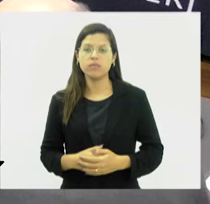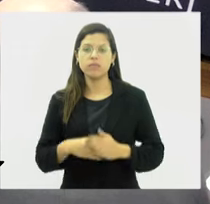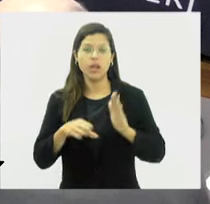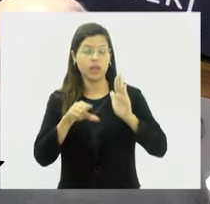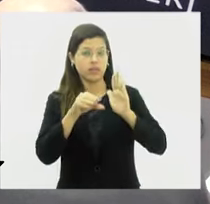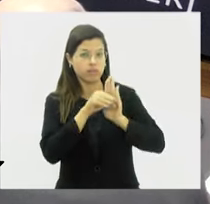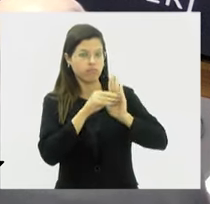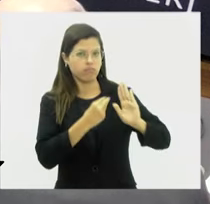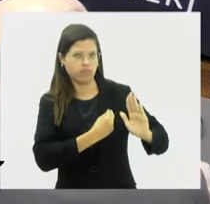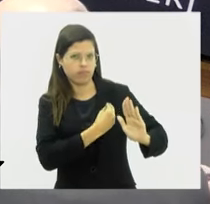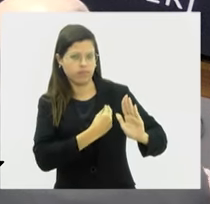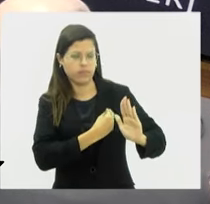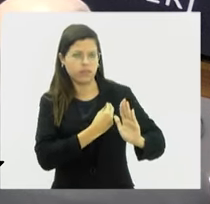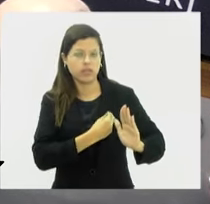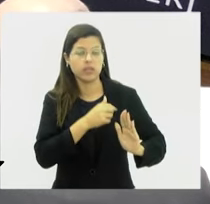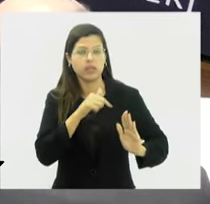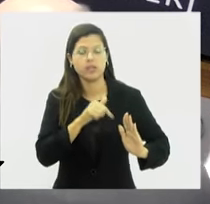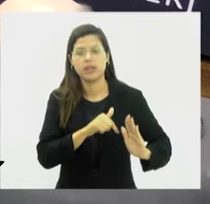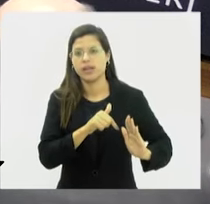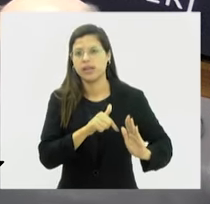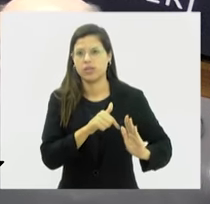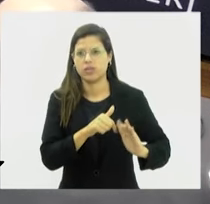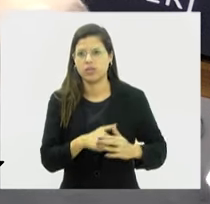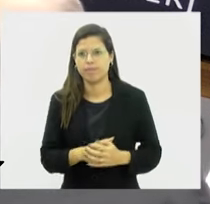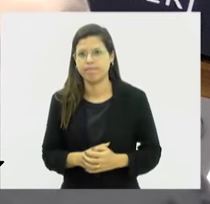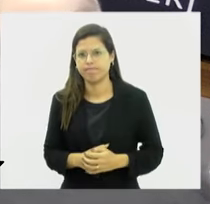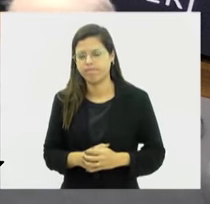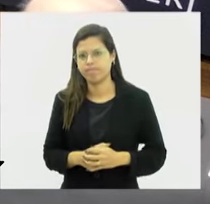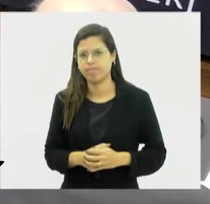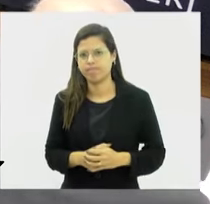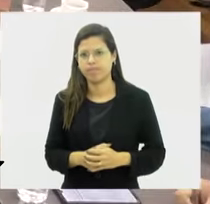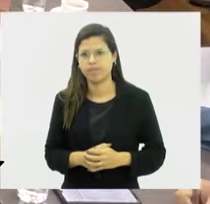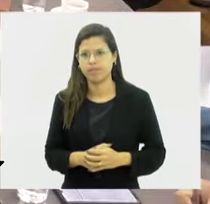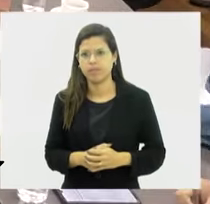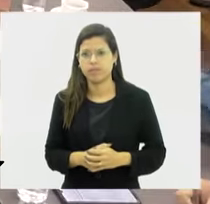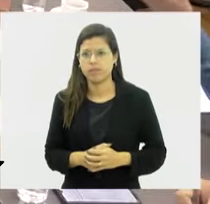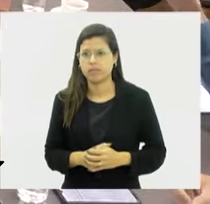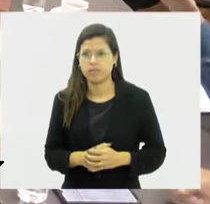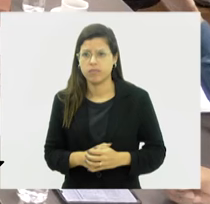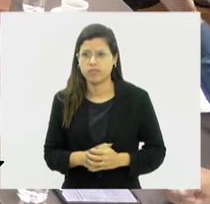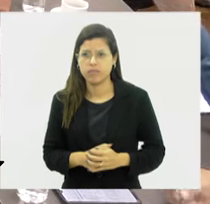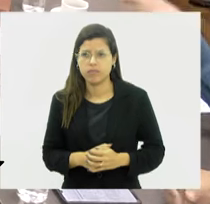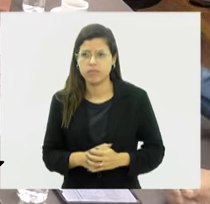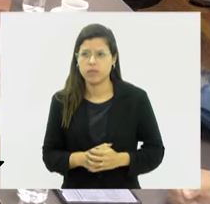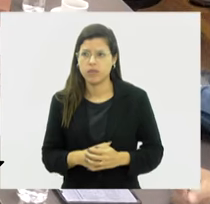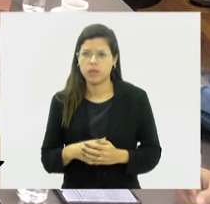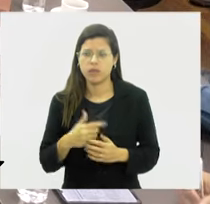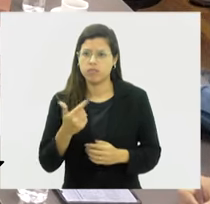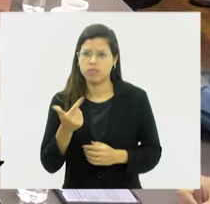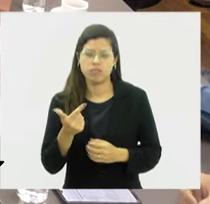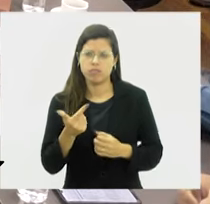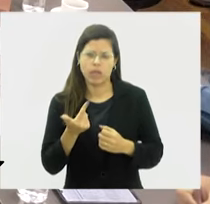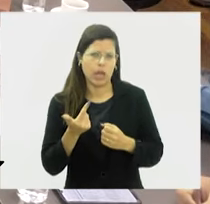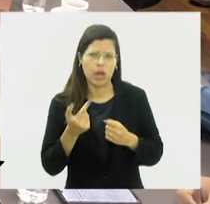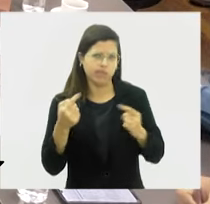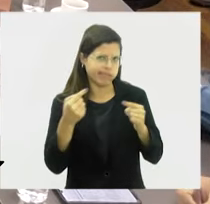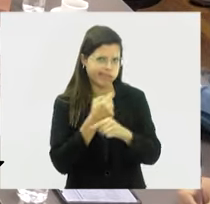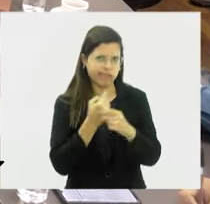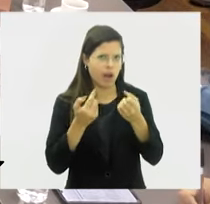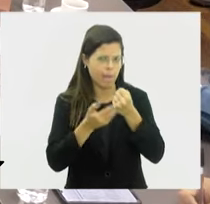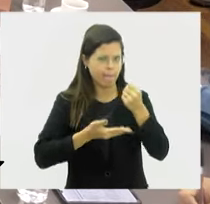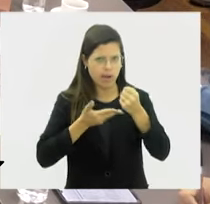existentes, elas em nada tangenciam a questão de base que o deputado Luiz Paulo